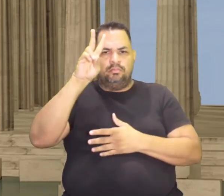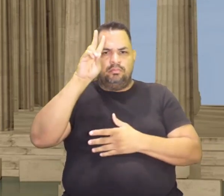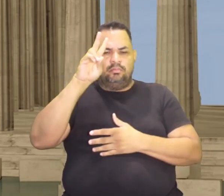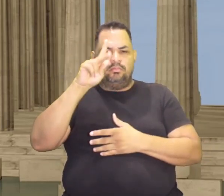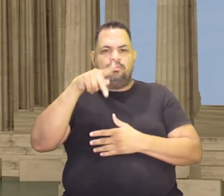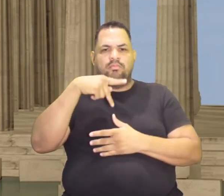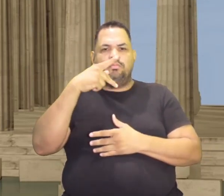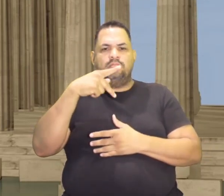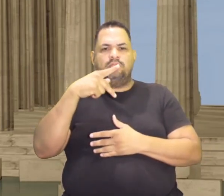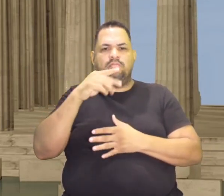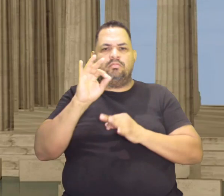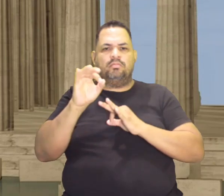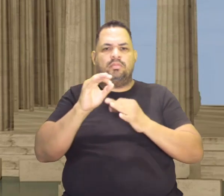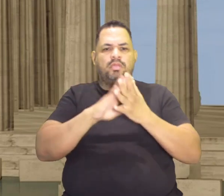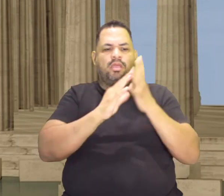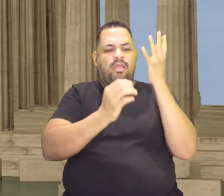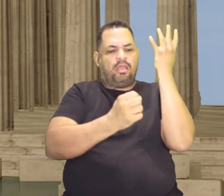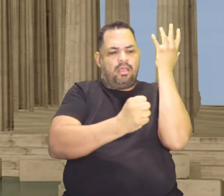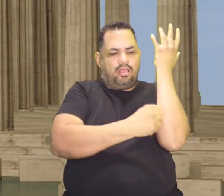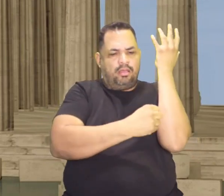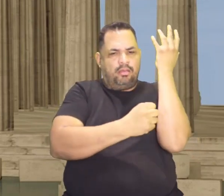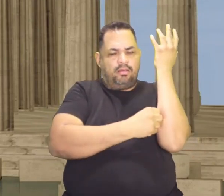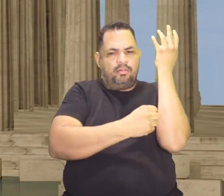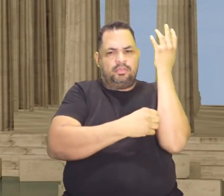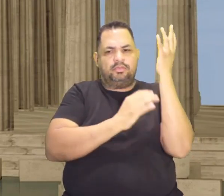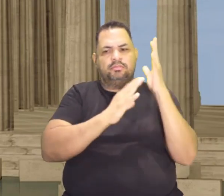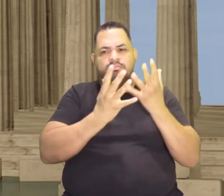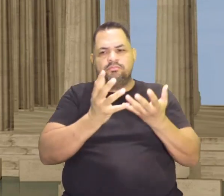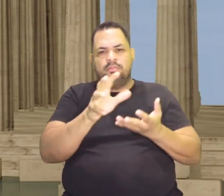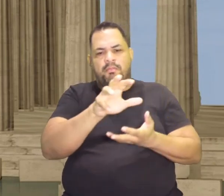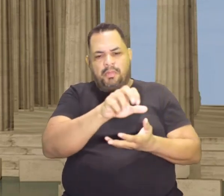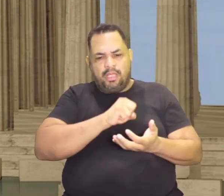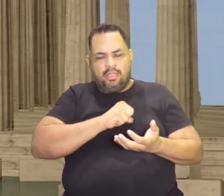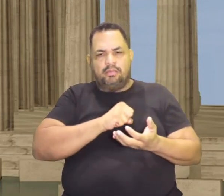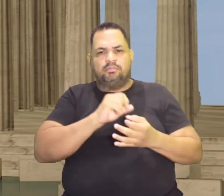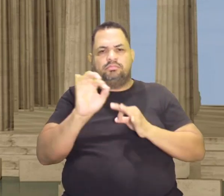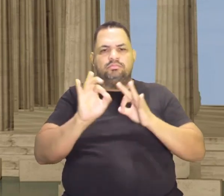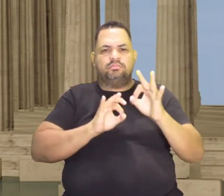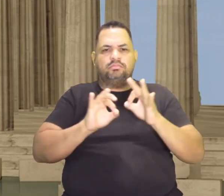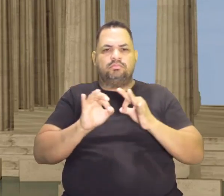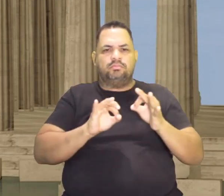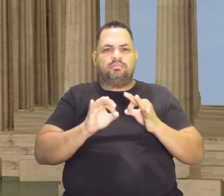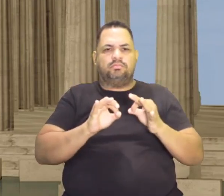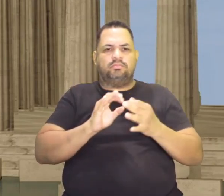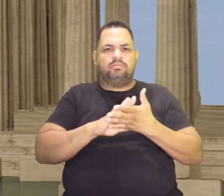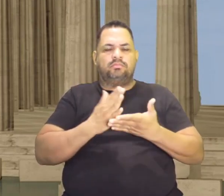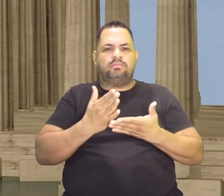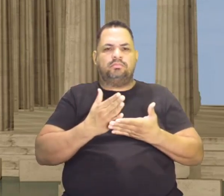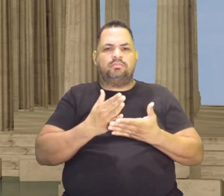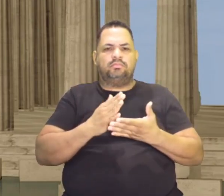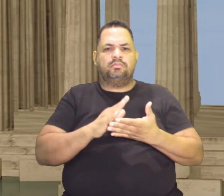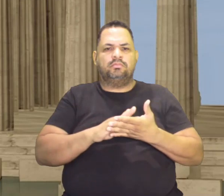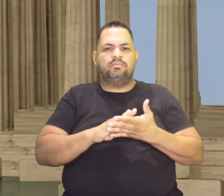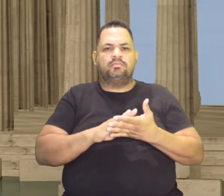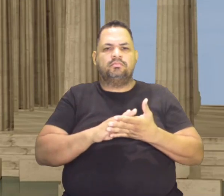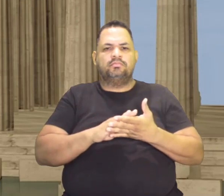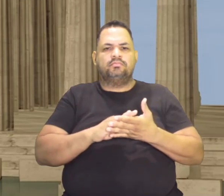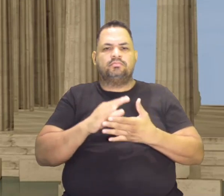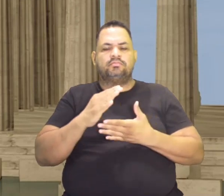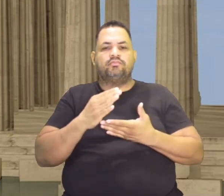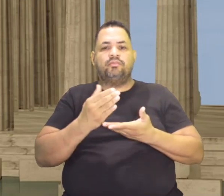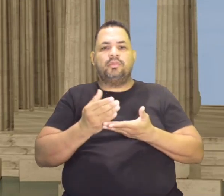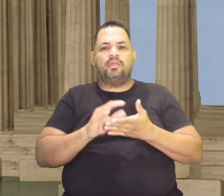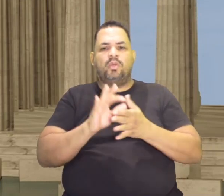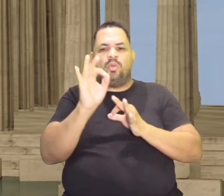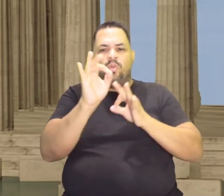que eu peguei as madeiras da natureza, que os seres humanos aí na Idade Moderna já é senhor da natureza,